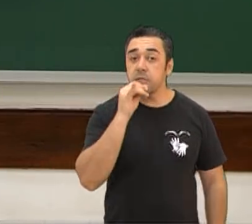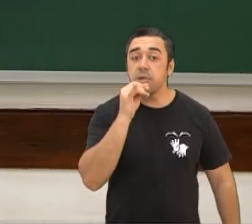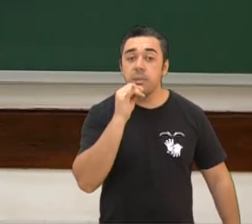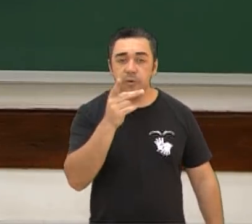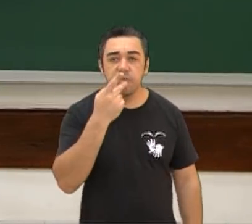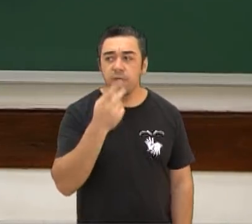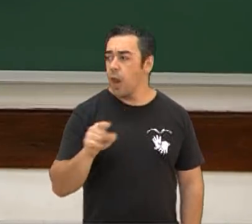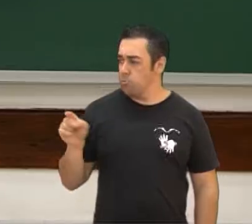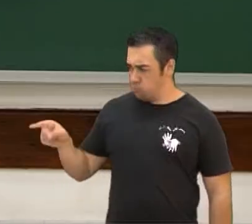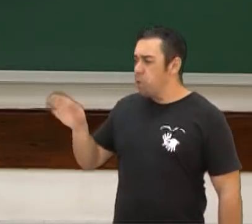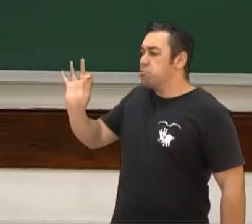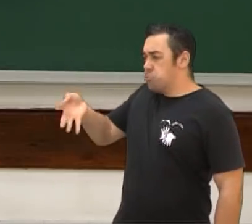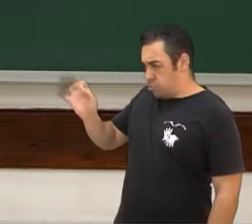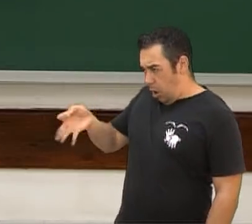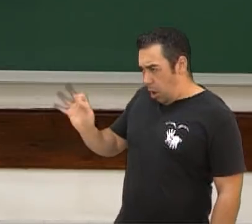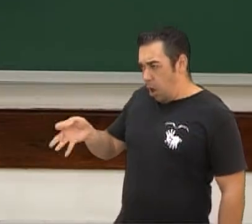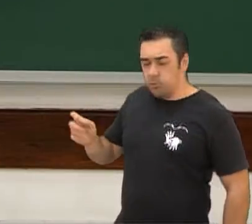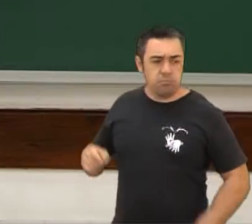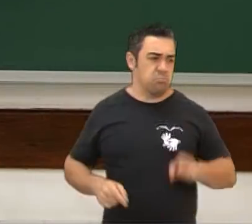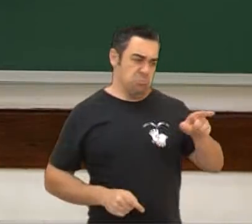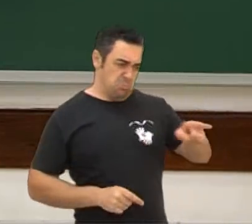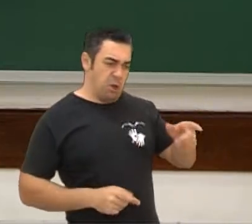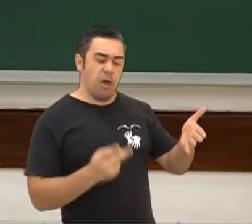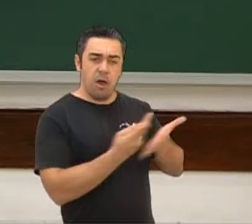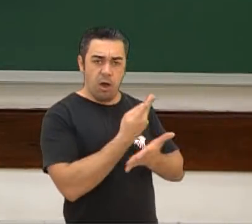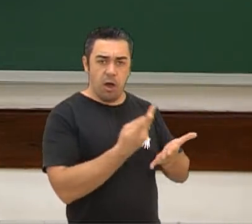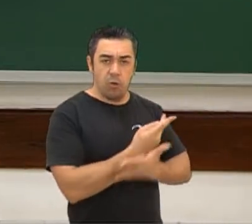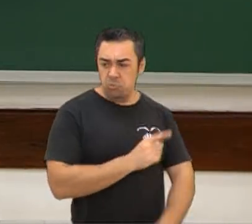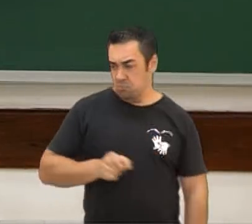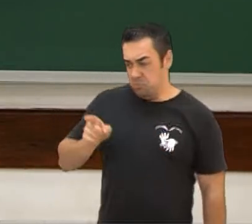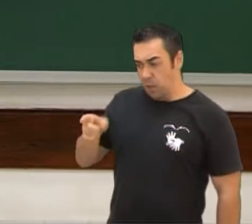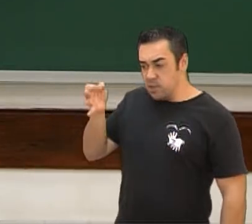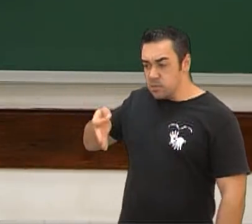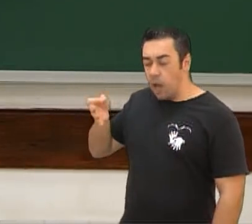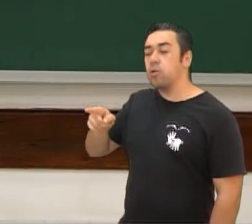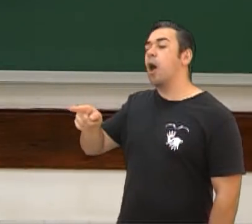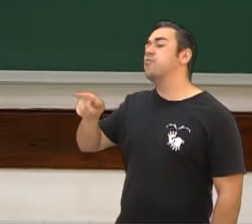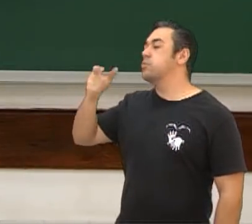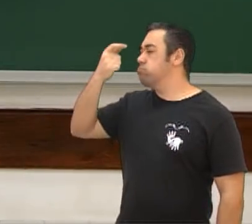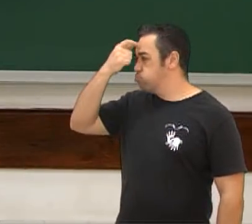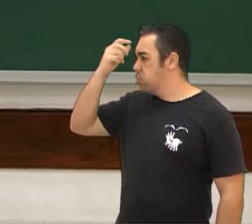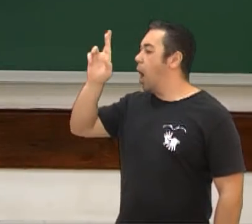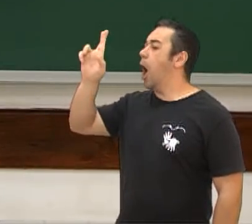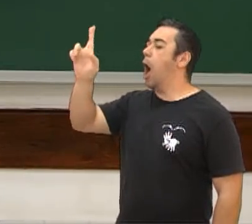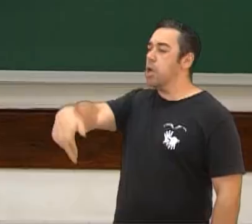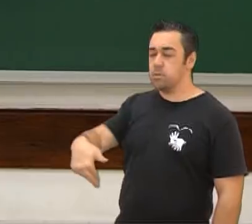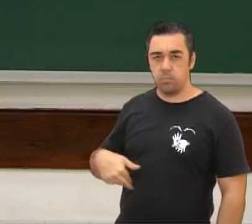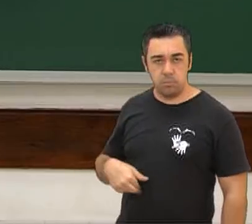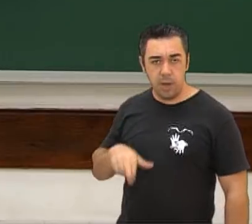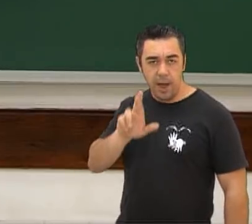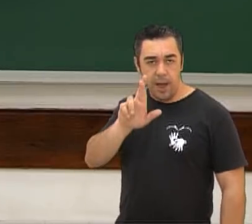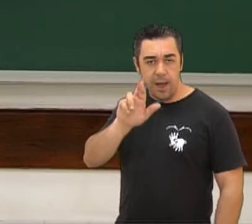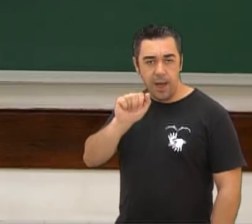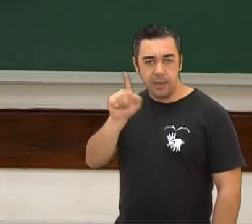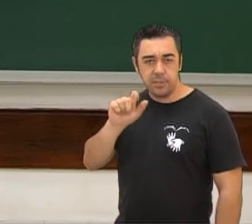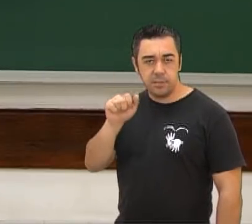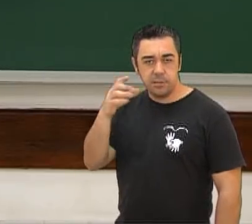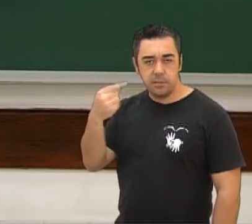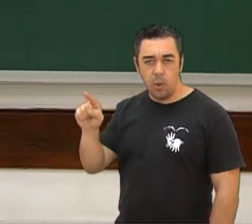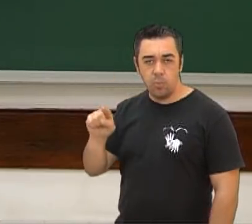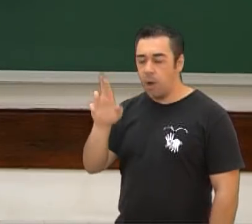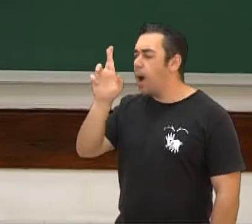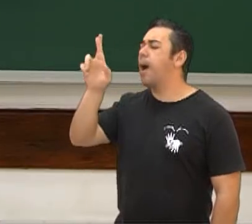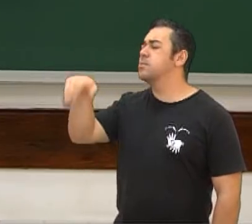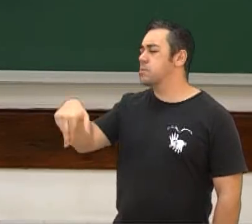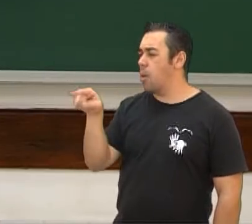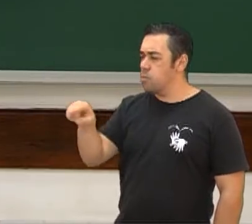alguém está certo hoje em dia, você diz que aquela pessoa está com a razão, não com a paixão. Aquelas pessoas que